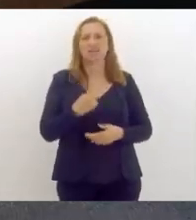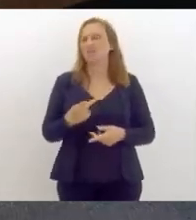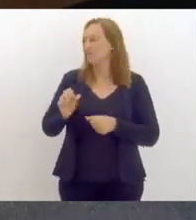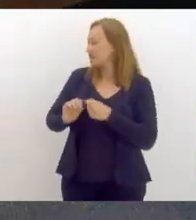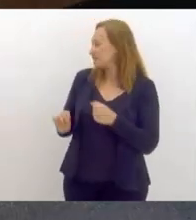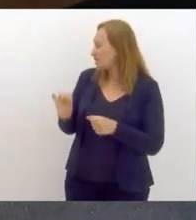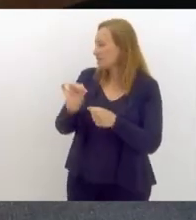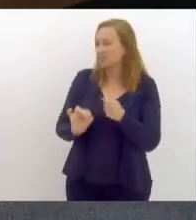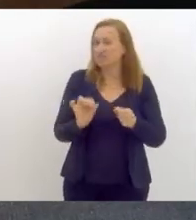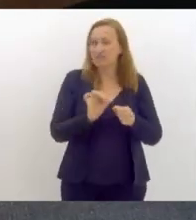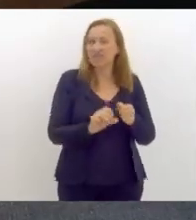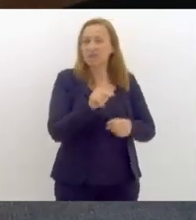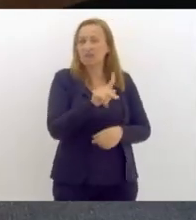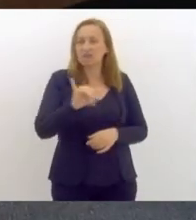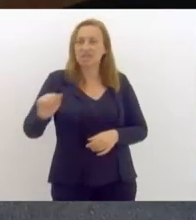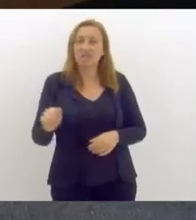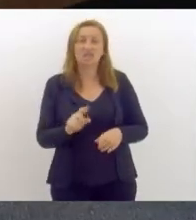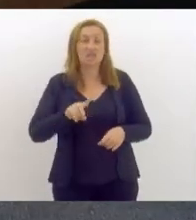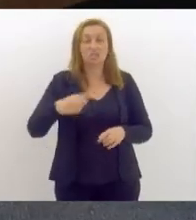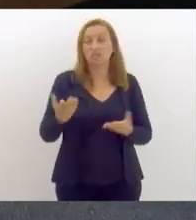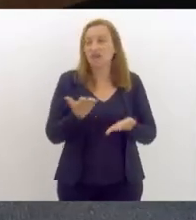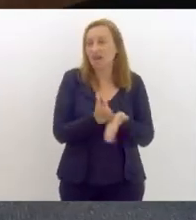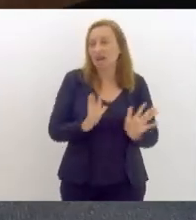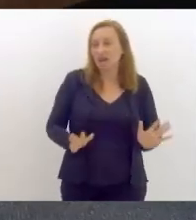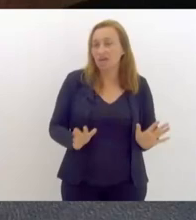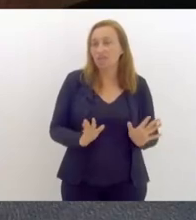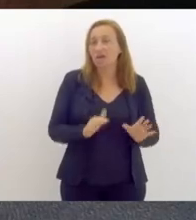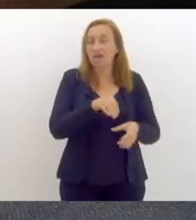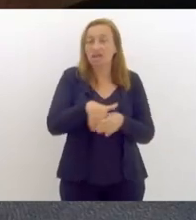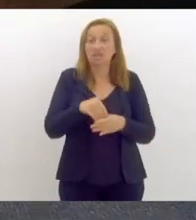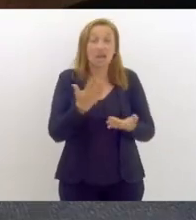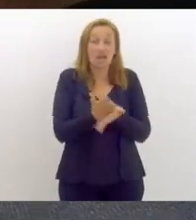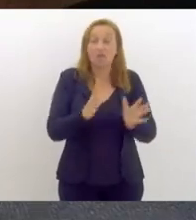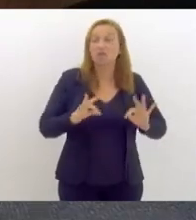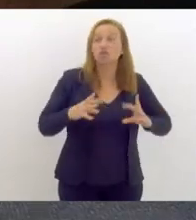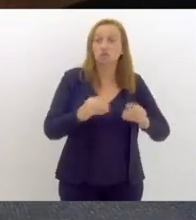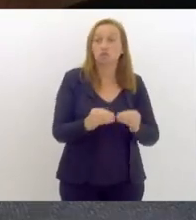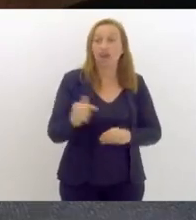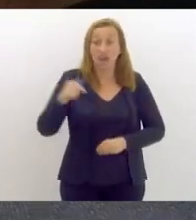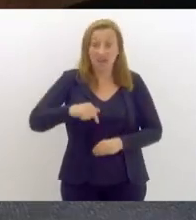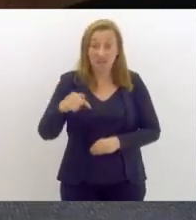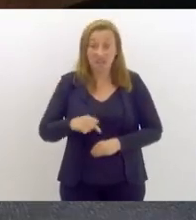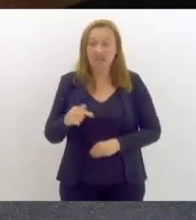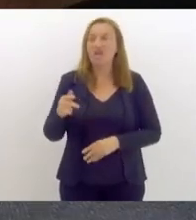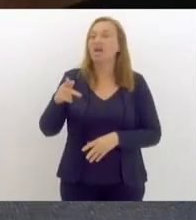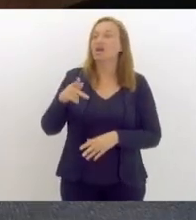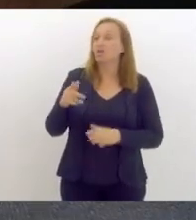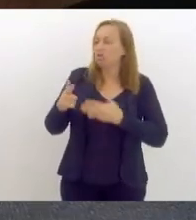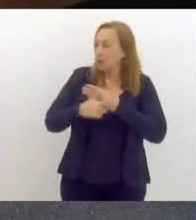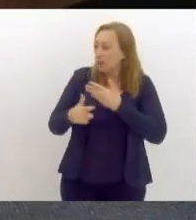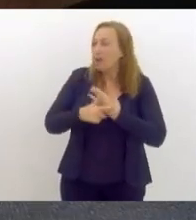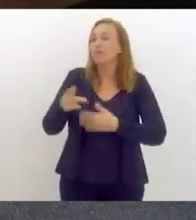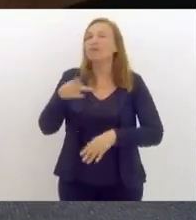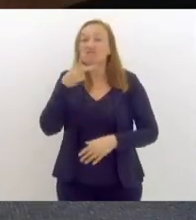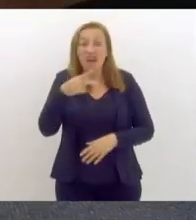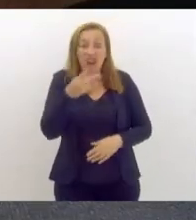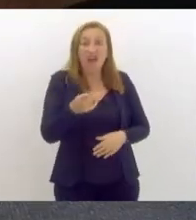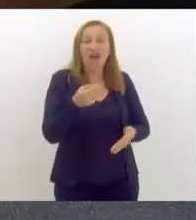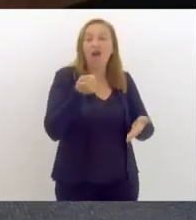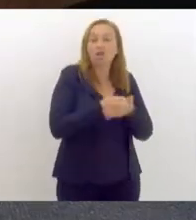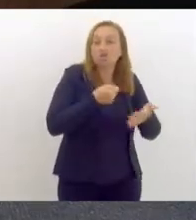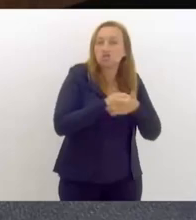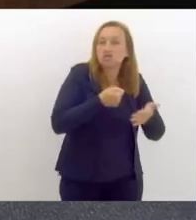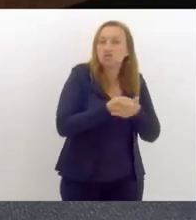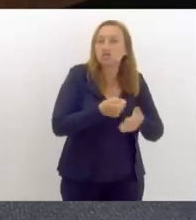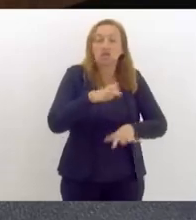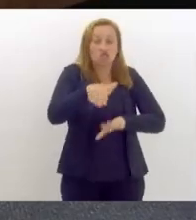IPCA mas depois que passa a eleição acaba tudo o papel desse Parlamento está aqui para falar abrir a boca e convocar a